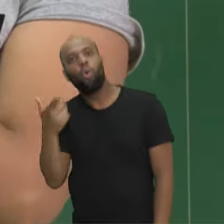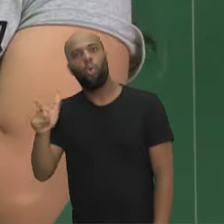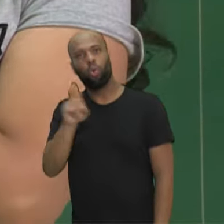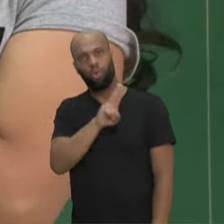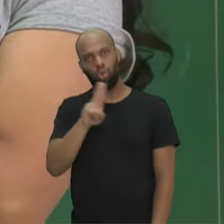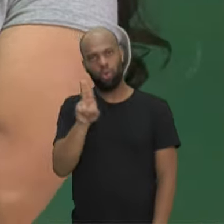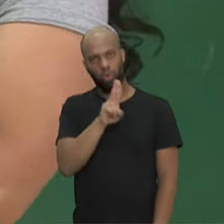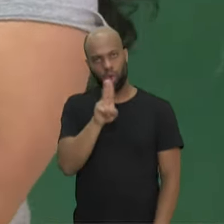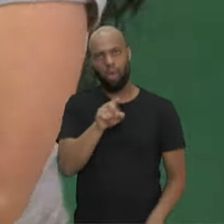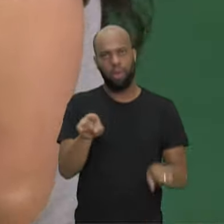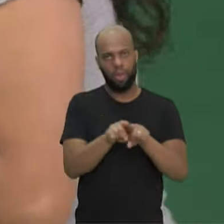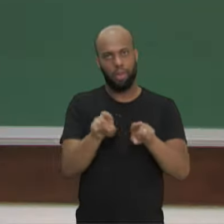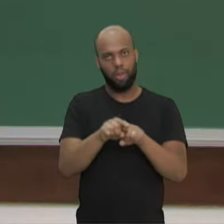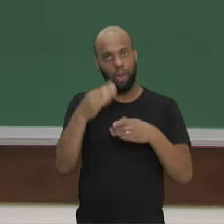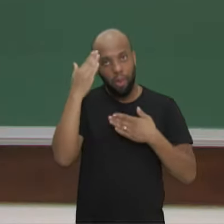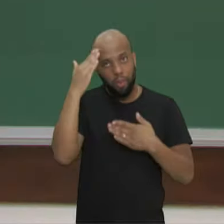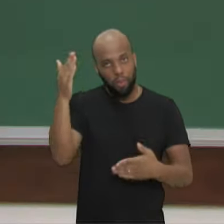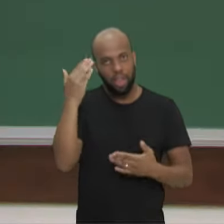pela informação nova.